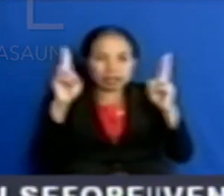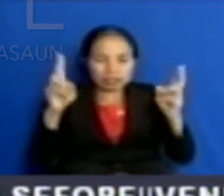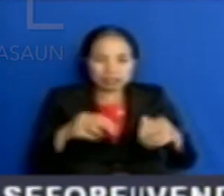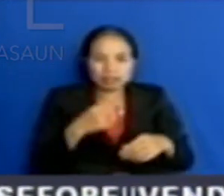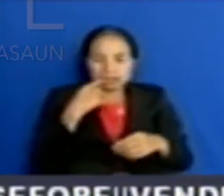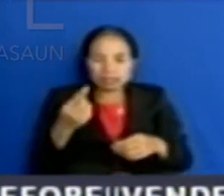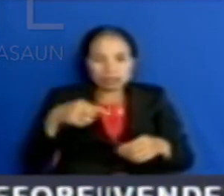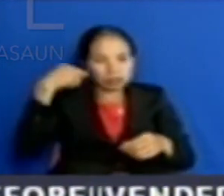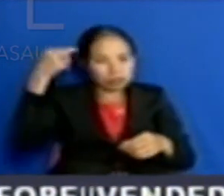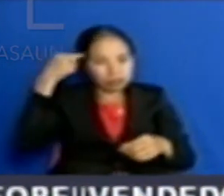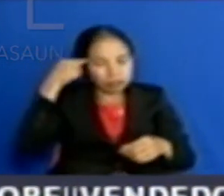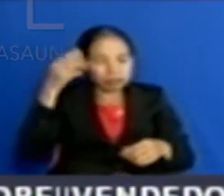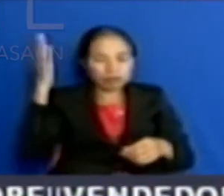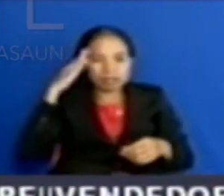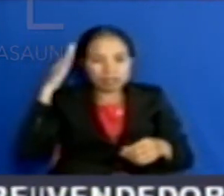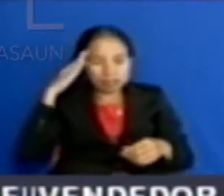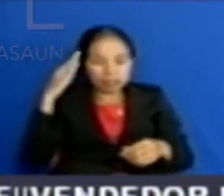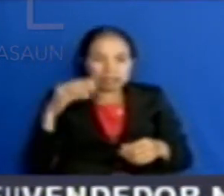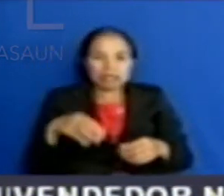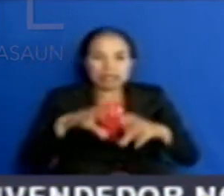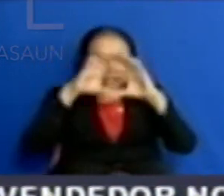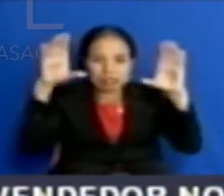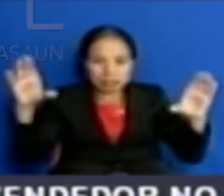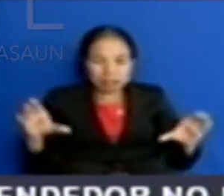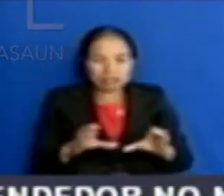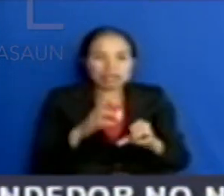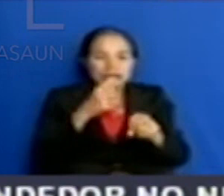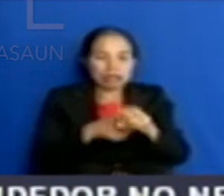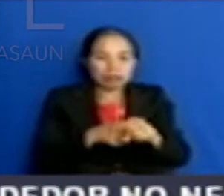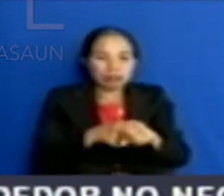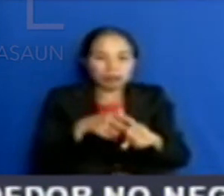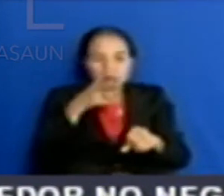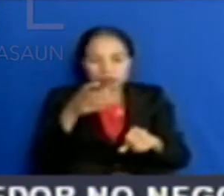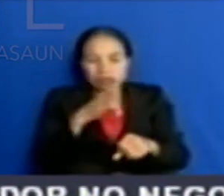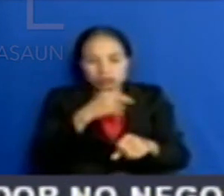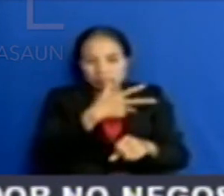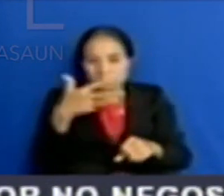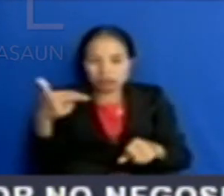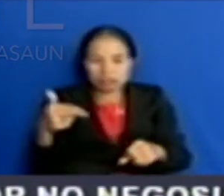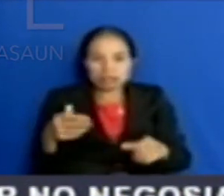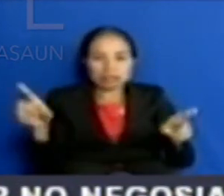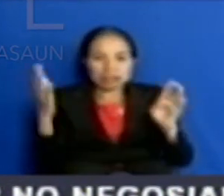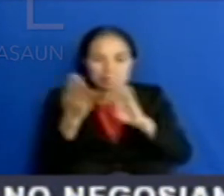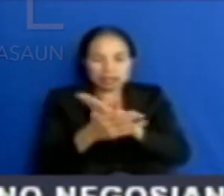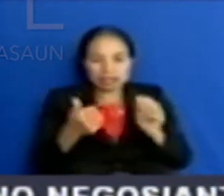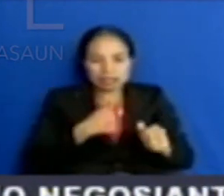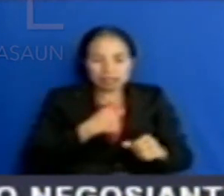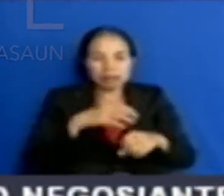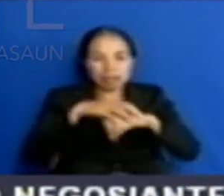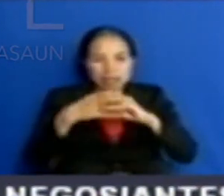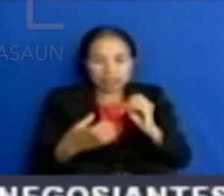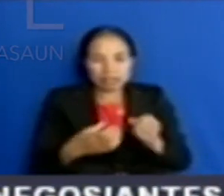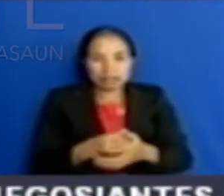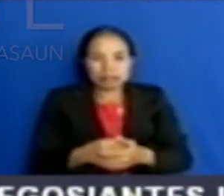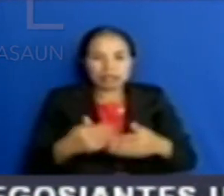Hatutan, governo reconhece o certificado tempo português no Indonésia, nebessa iná em Barrai. E a